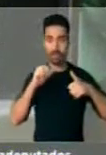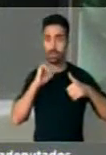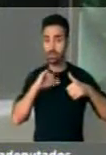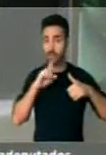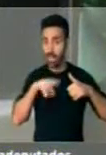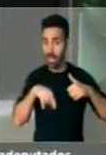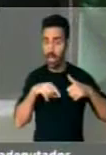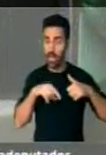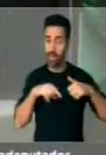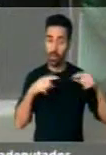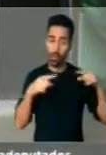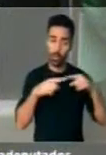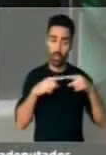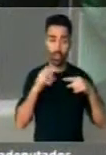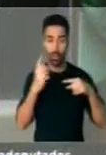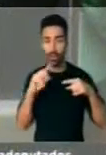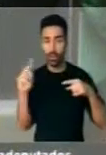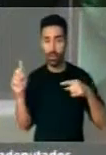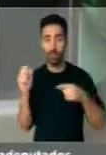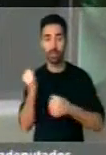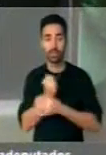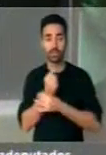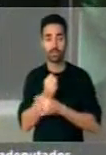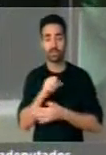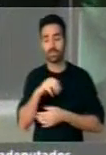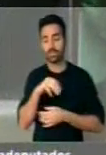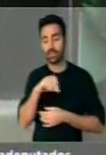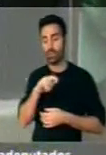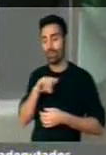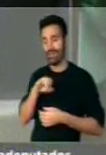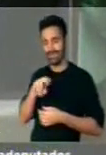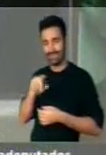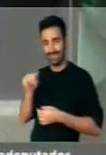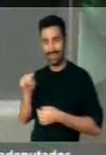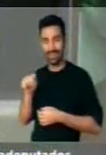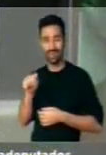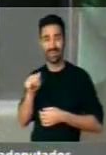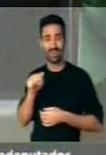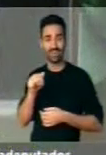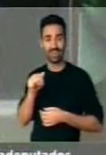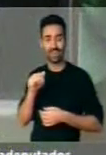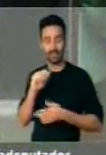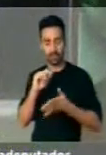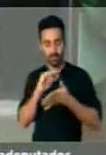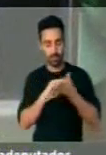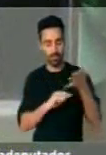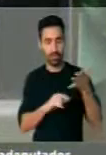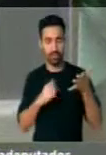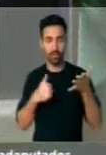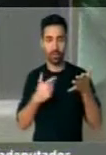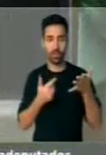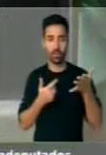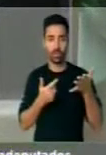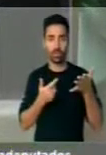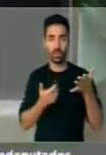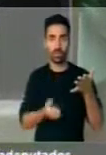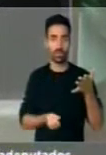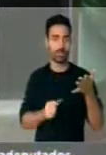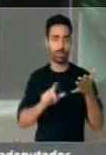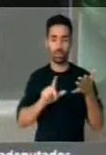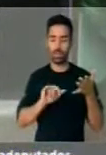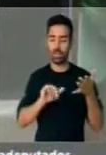cognoscibilidade dessa ação de mandado de segurança quanto da pretensão mandamental nela deduzida, indefiro o pedido de liminar.